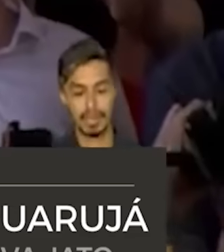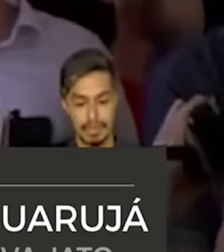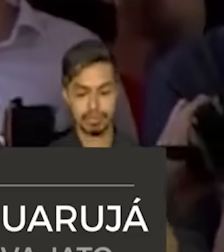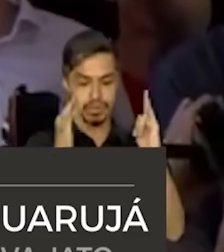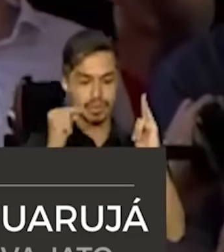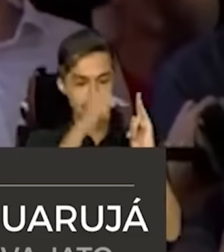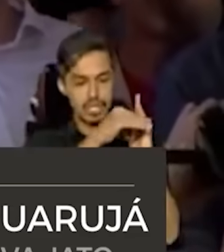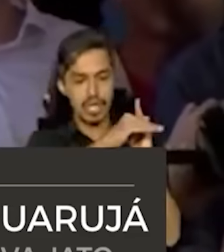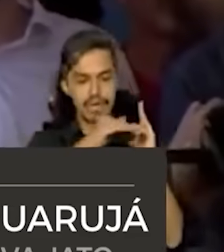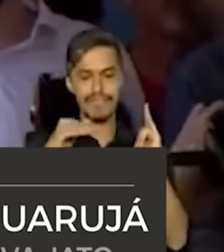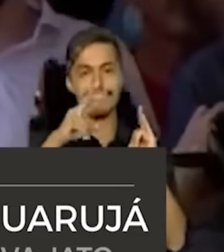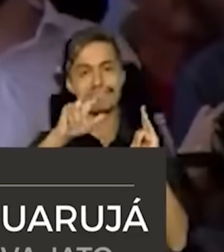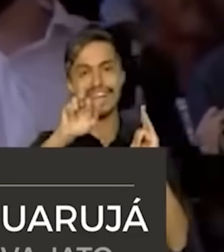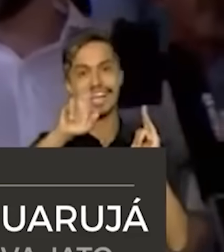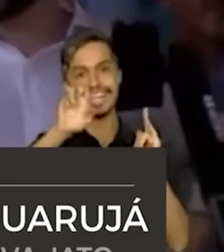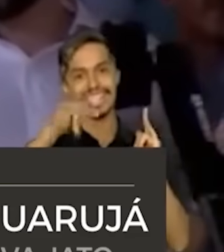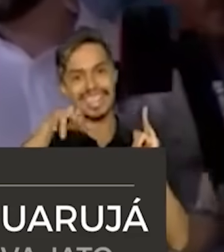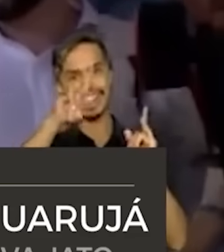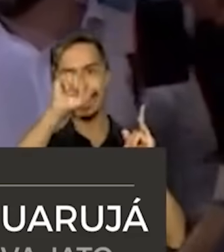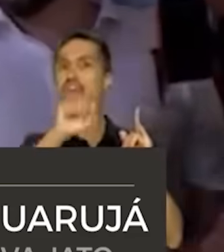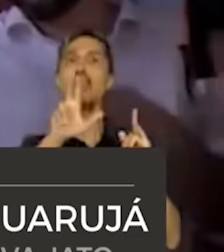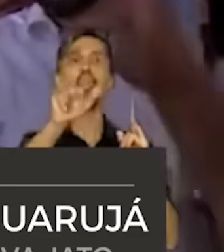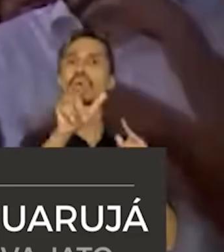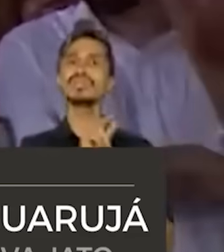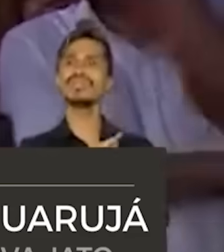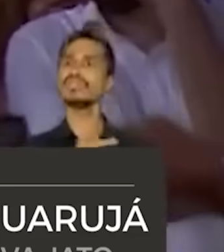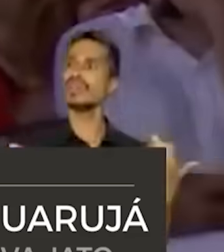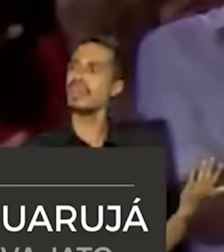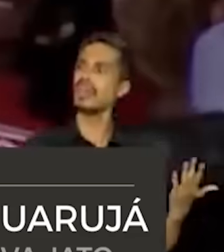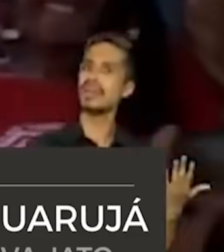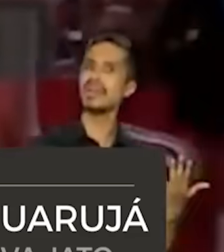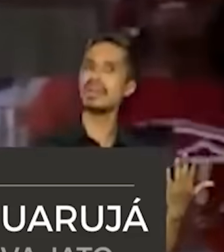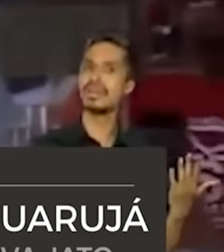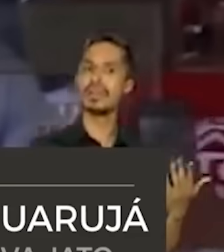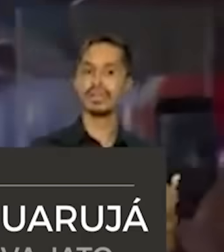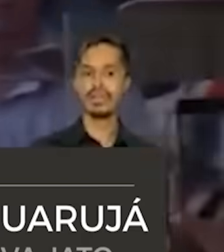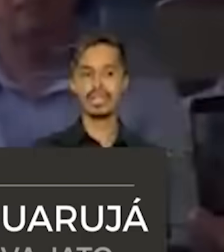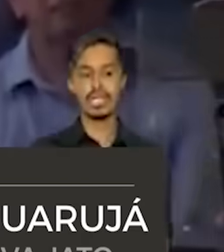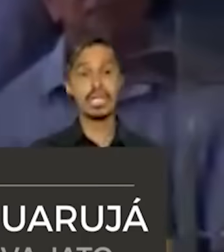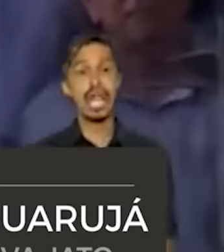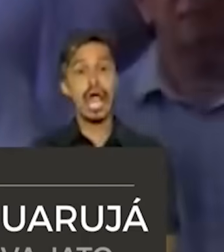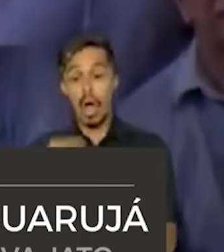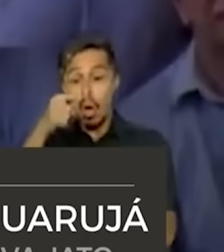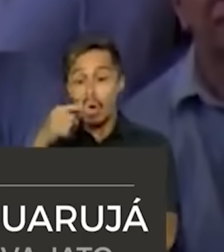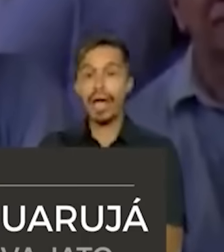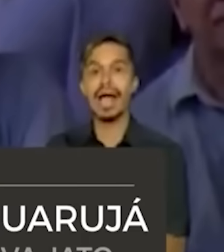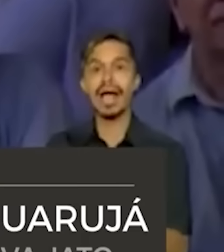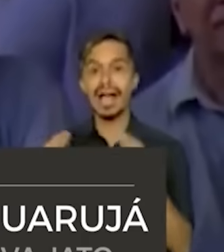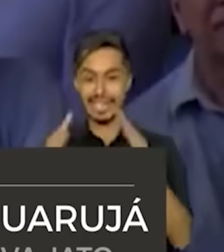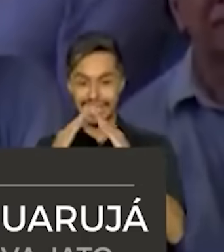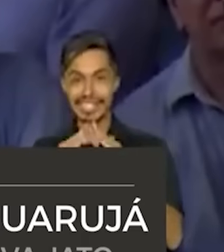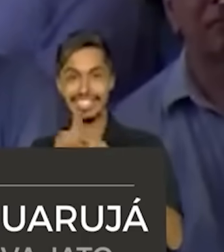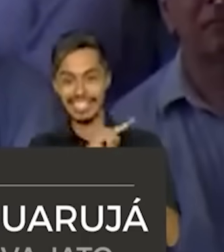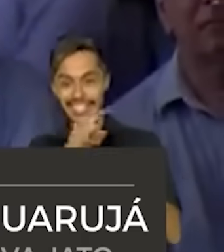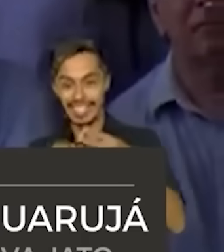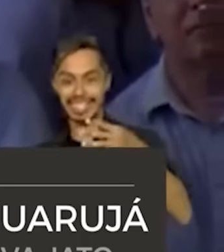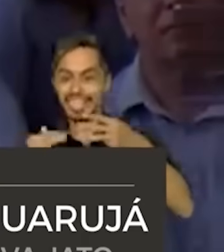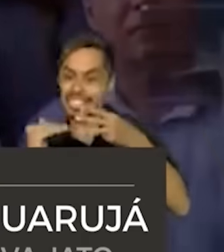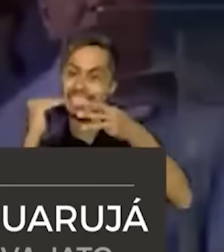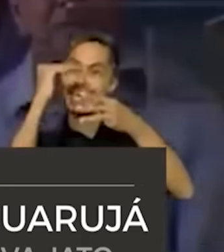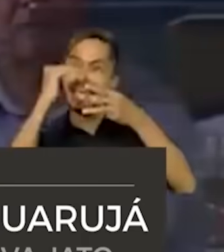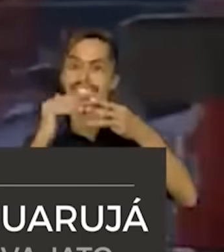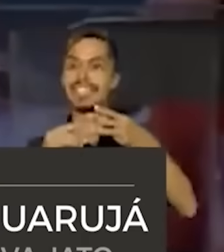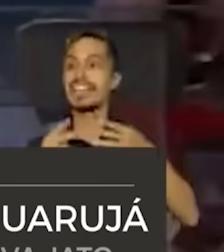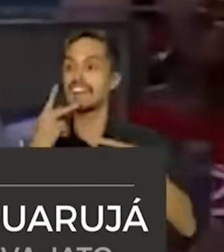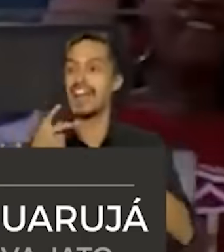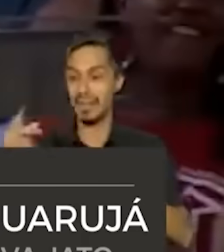gente. Aí, nem o triplex que eles disseram que era meu, era meu. E eu